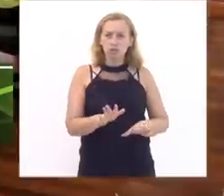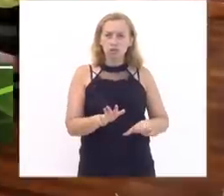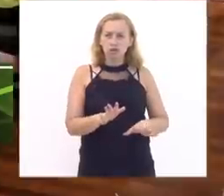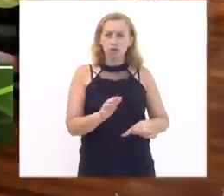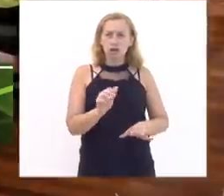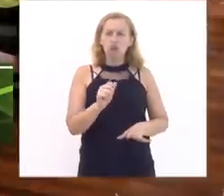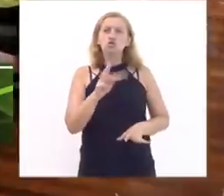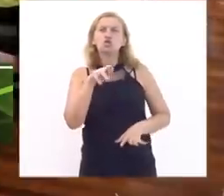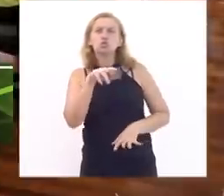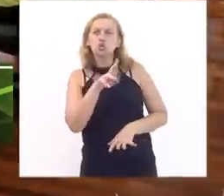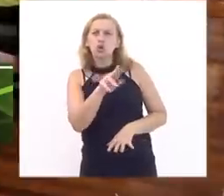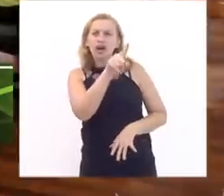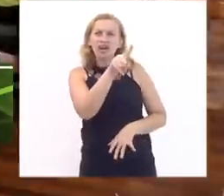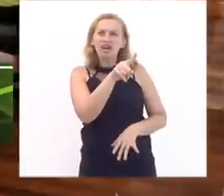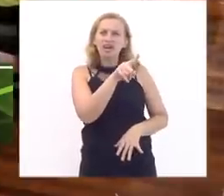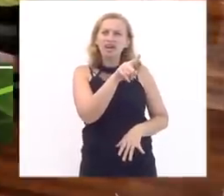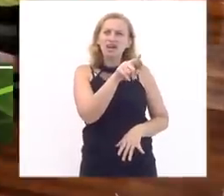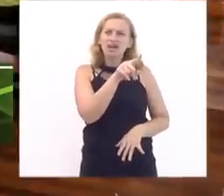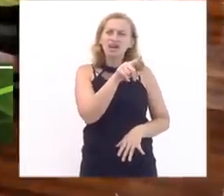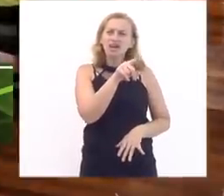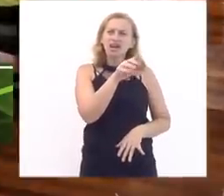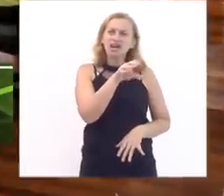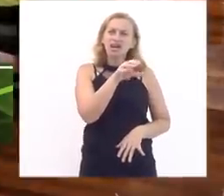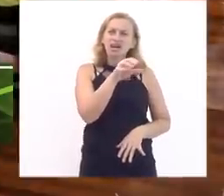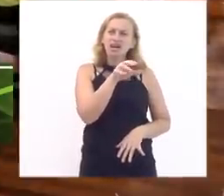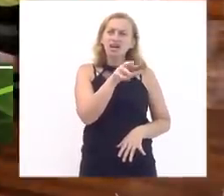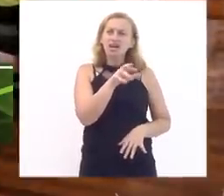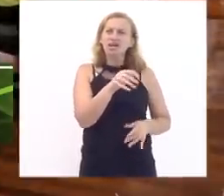É o auditor, é aquela carreira de Estado,